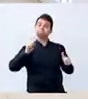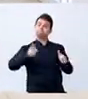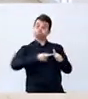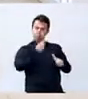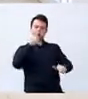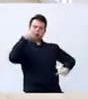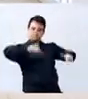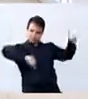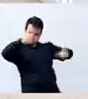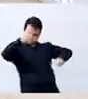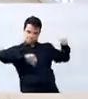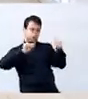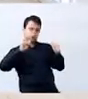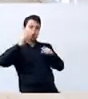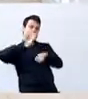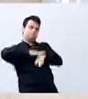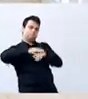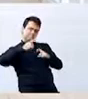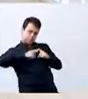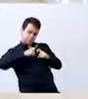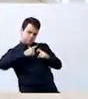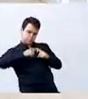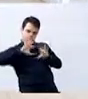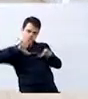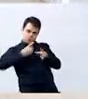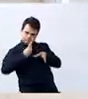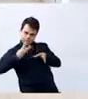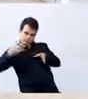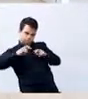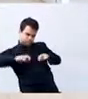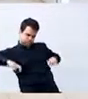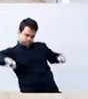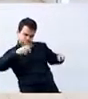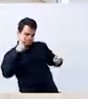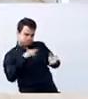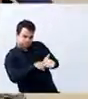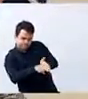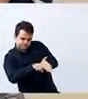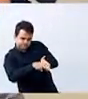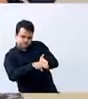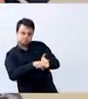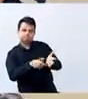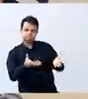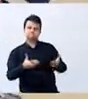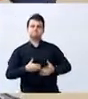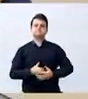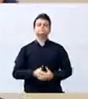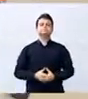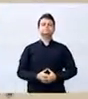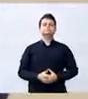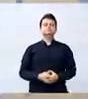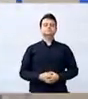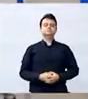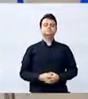com o médico reabilitador e a sua equipe, essa equipe interdisciplinar.